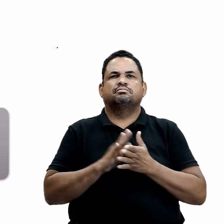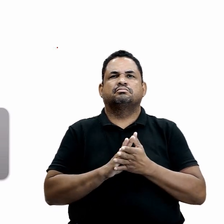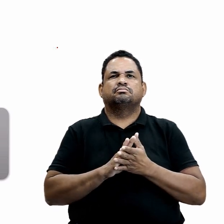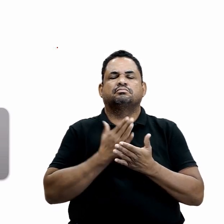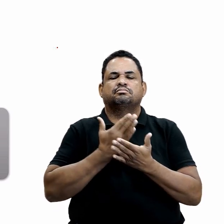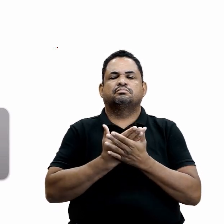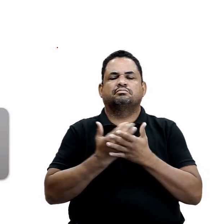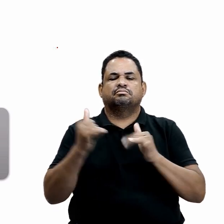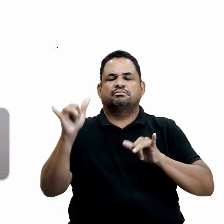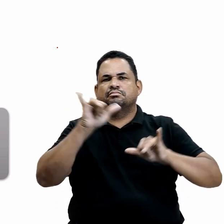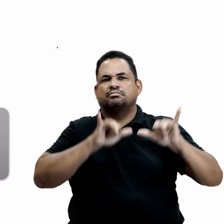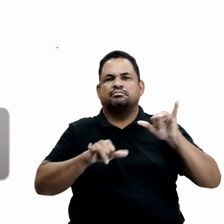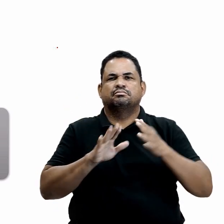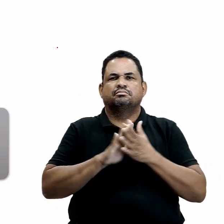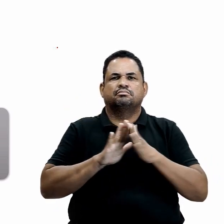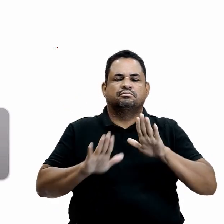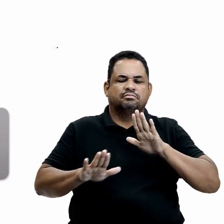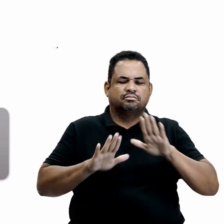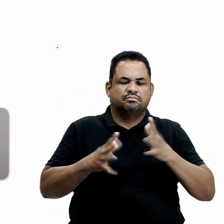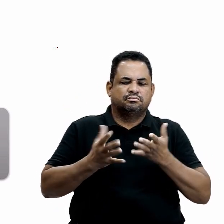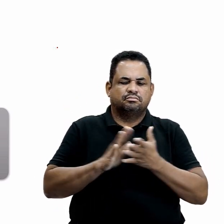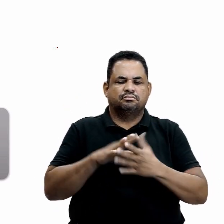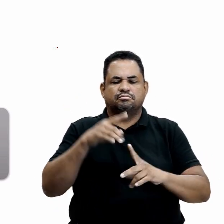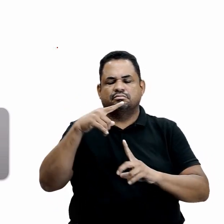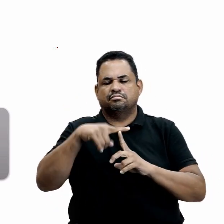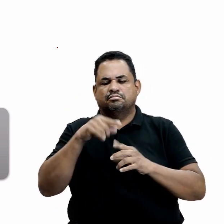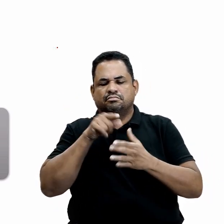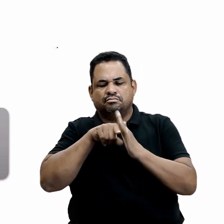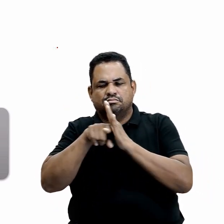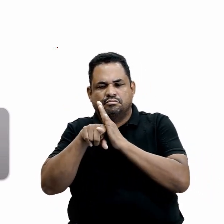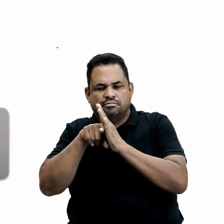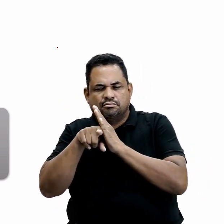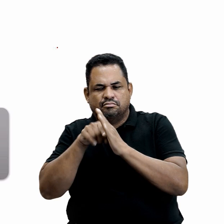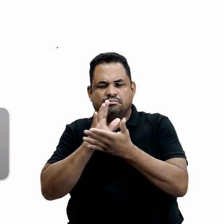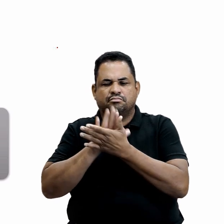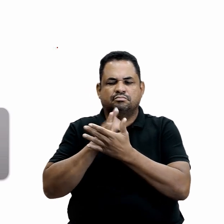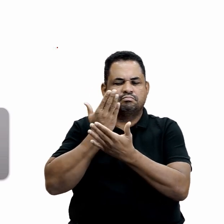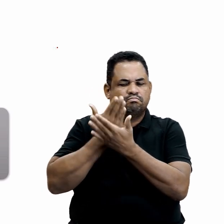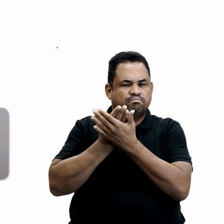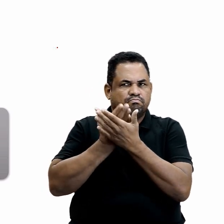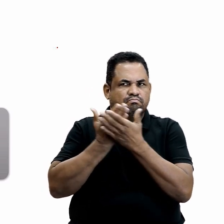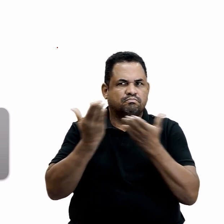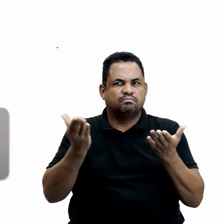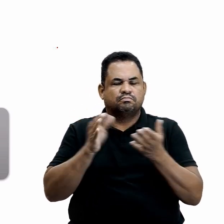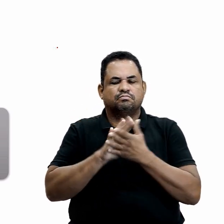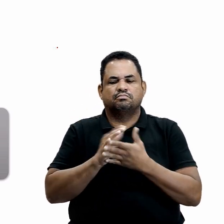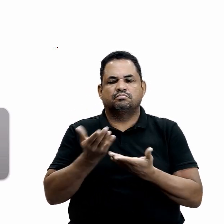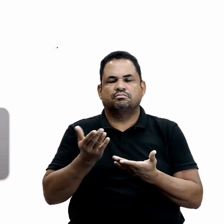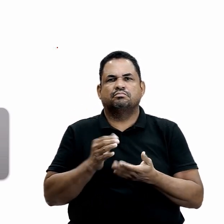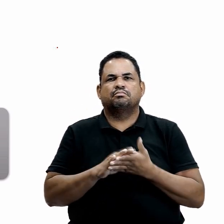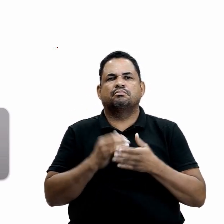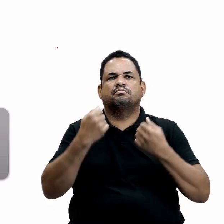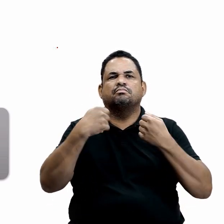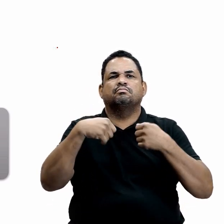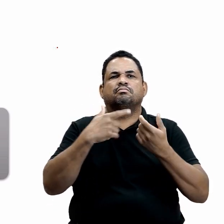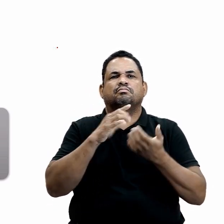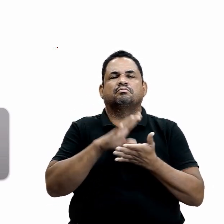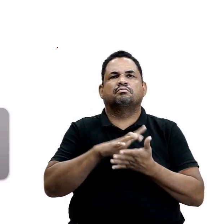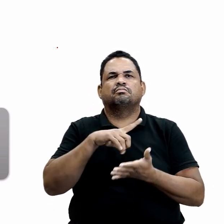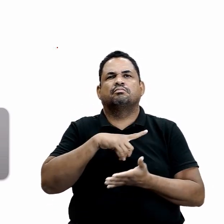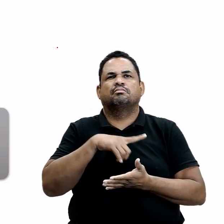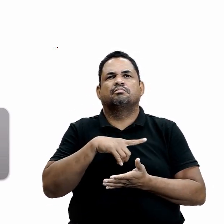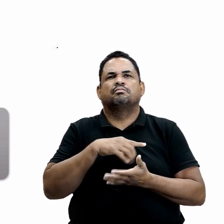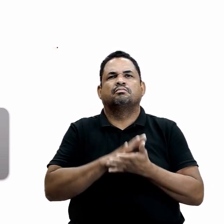dependendo do tipo de pesquisa que você está fazendo, de estudo que você está fazendo, você pode ter um estudo que